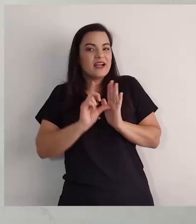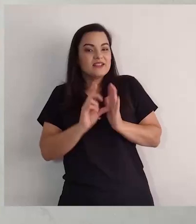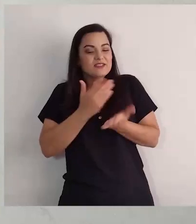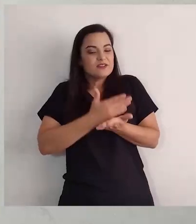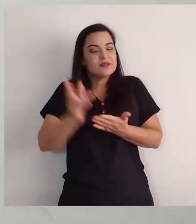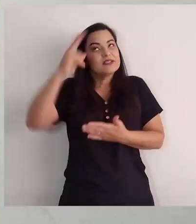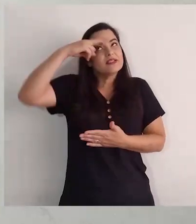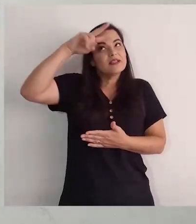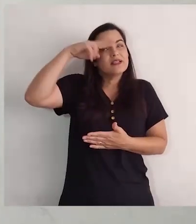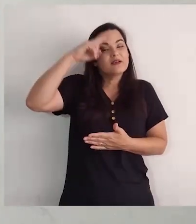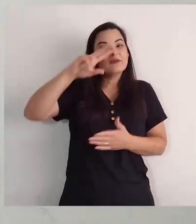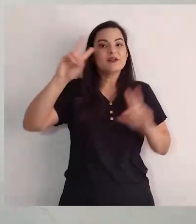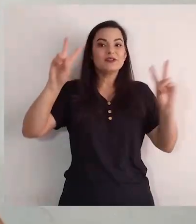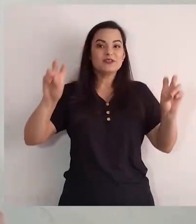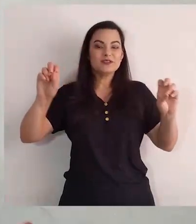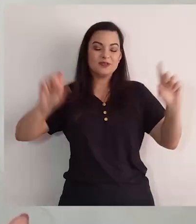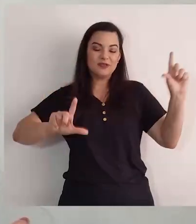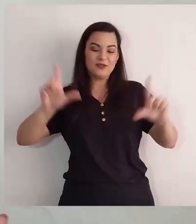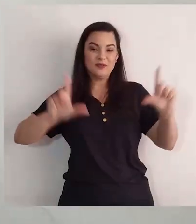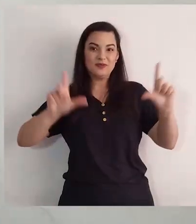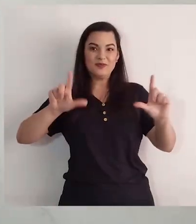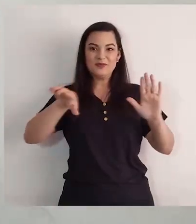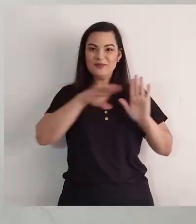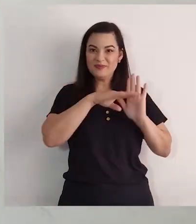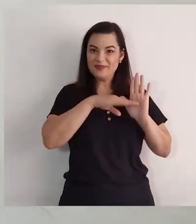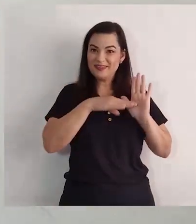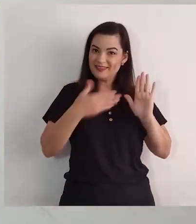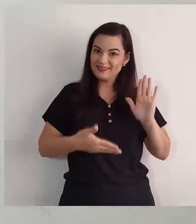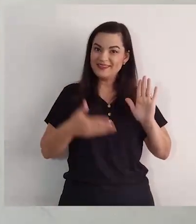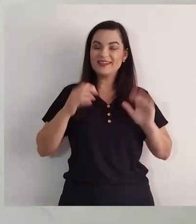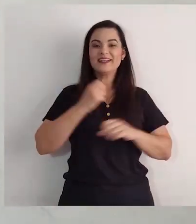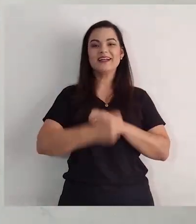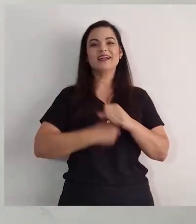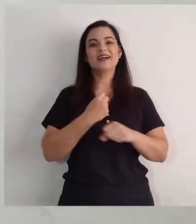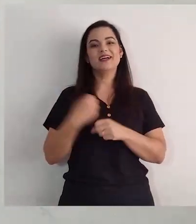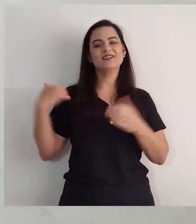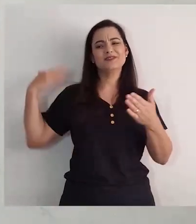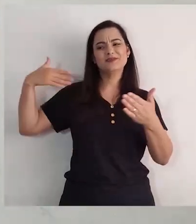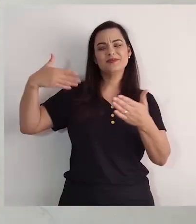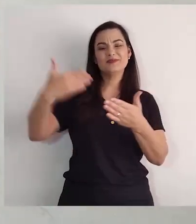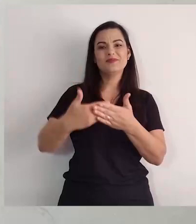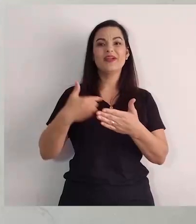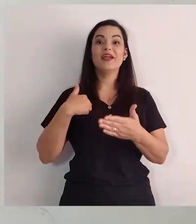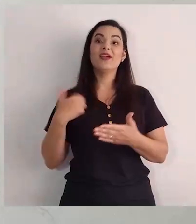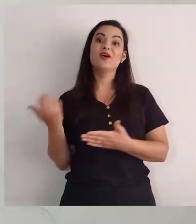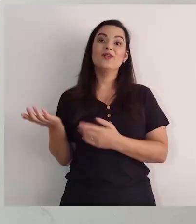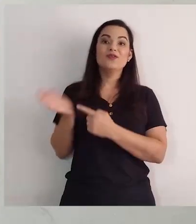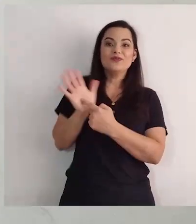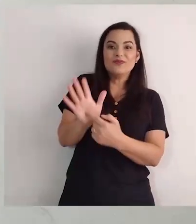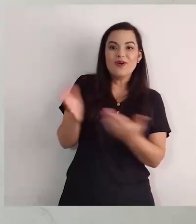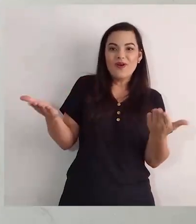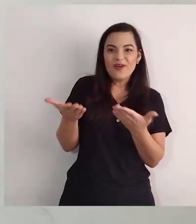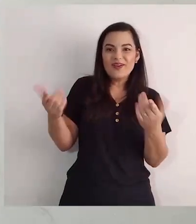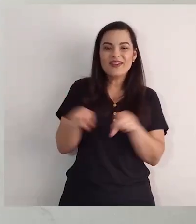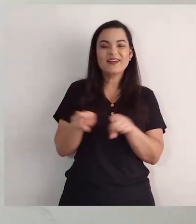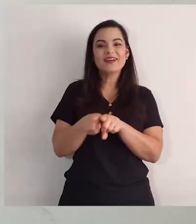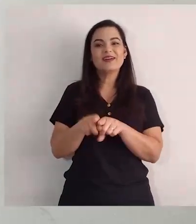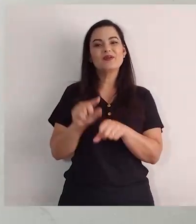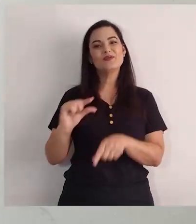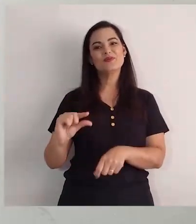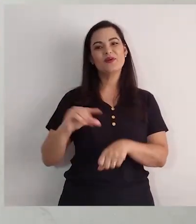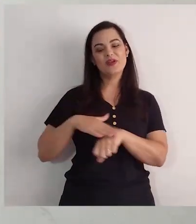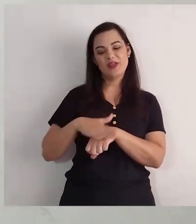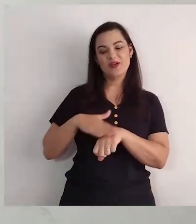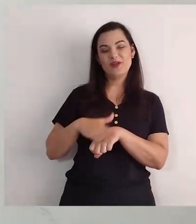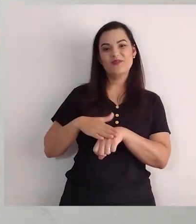programas desse ano, eu trouxe aqui hoje um pouquinho da conversa que eu tive com o